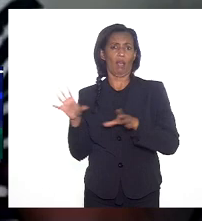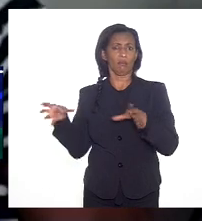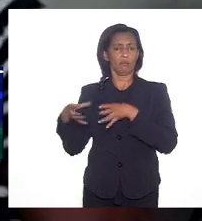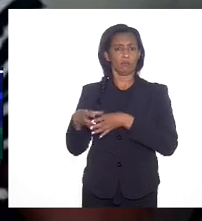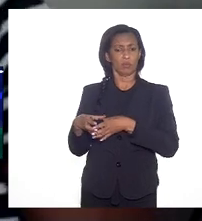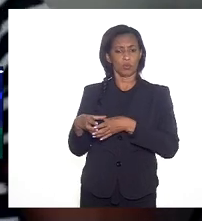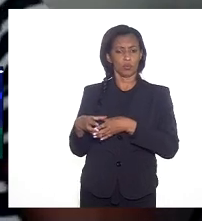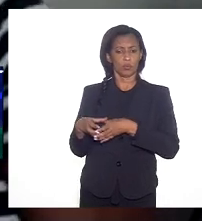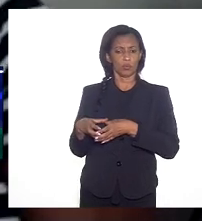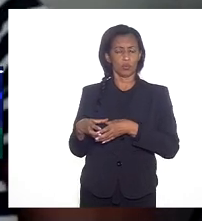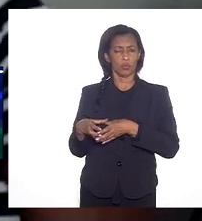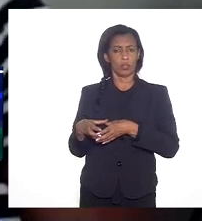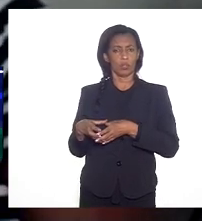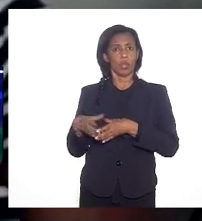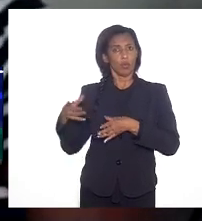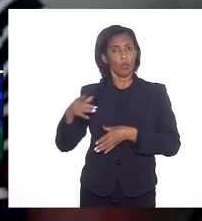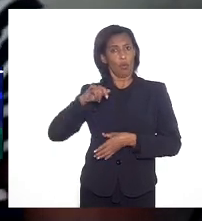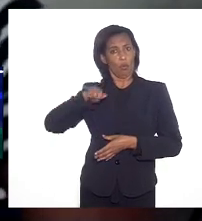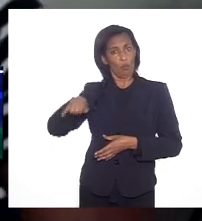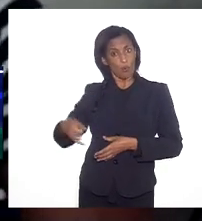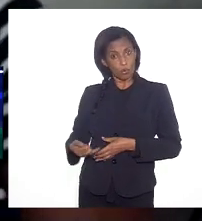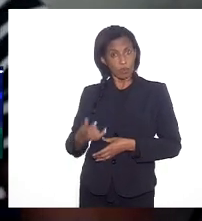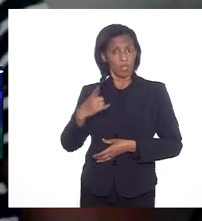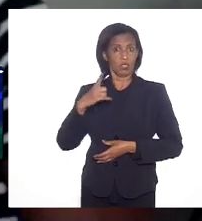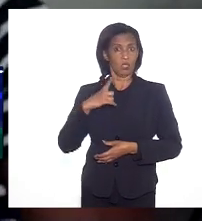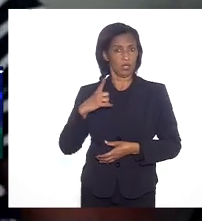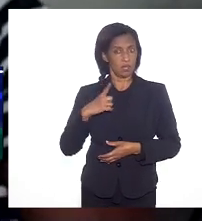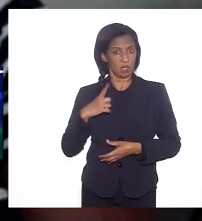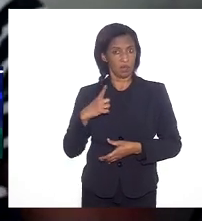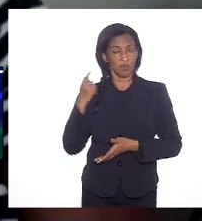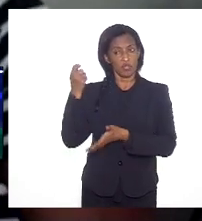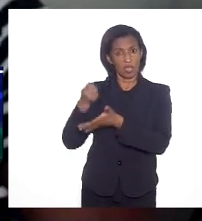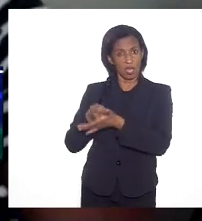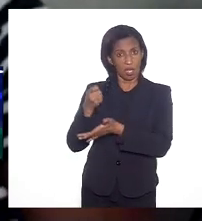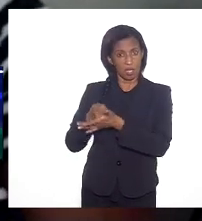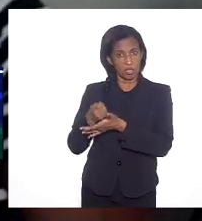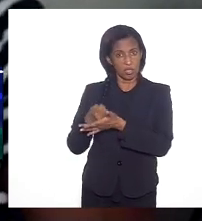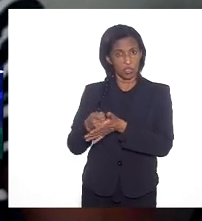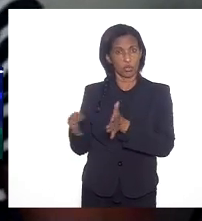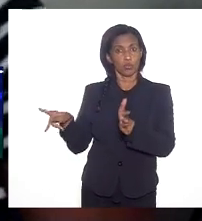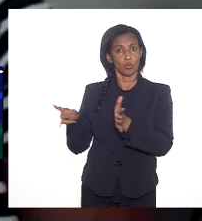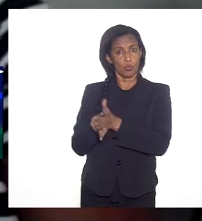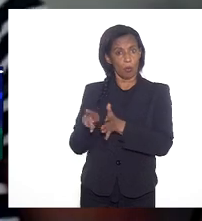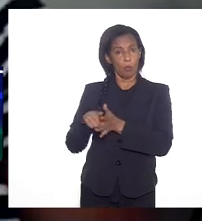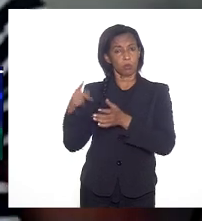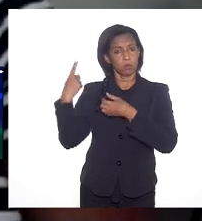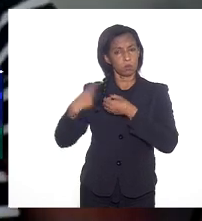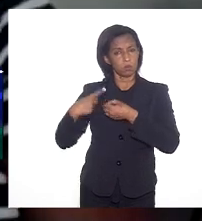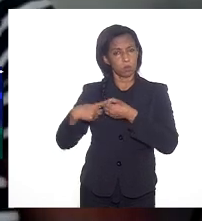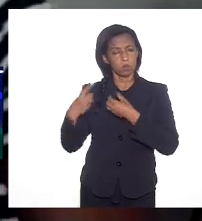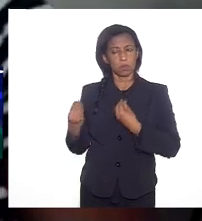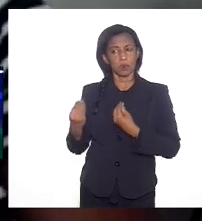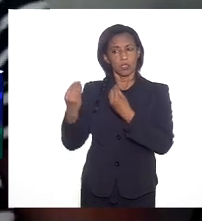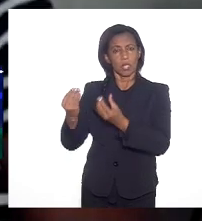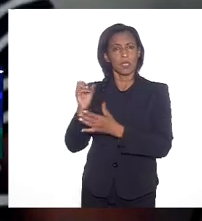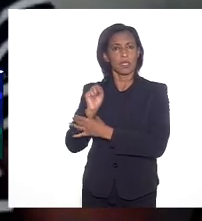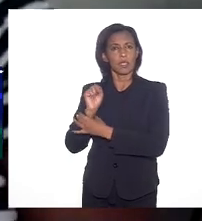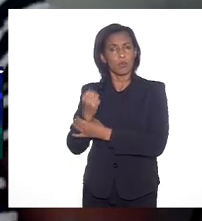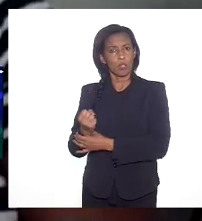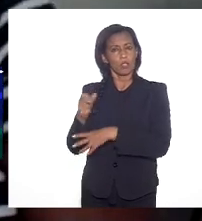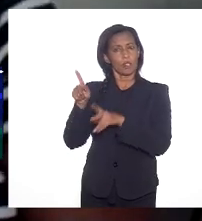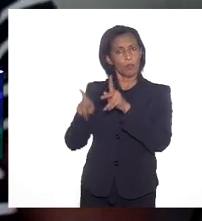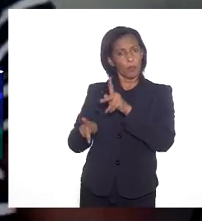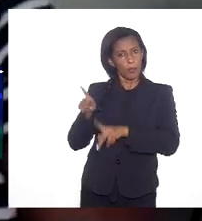A guarda municipal foi a oportunidade que se teve de garantir os próprios municipais, garantir a segurança da